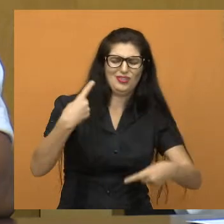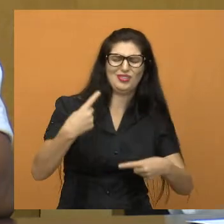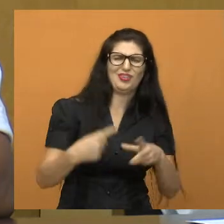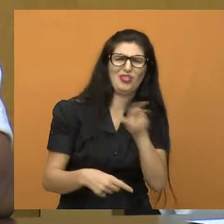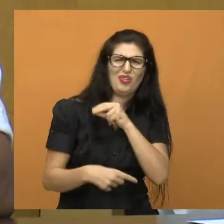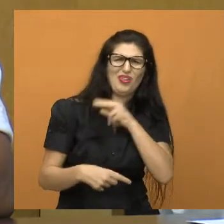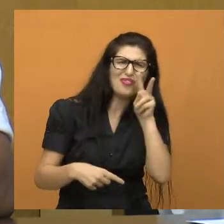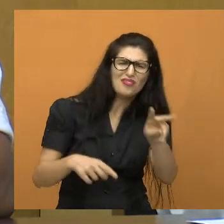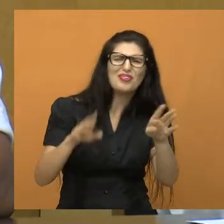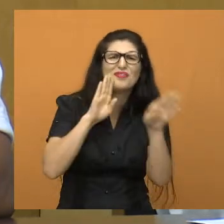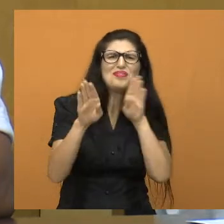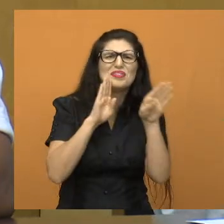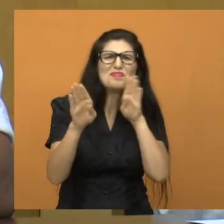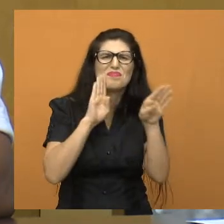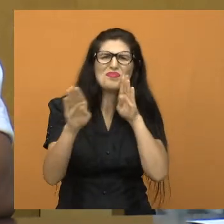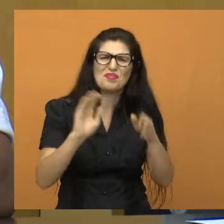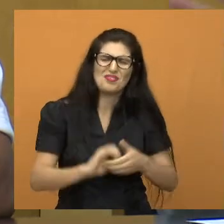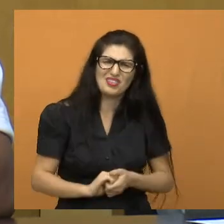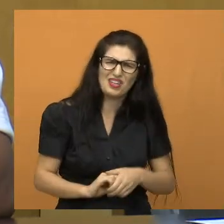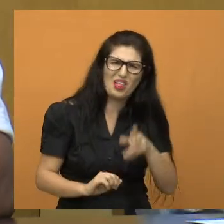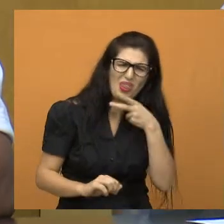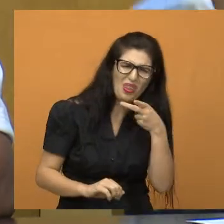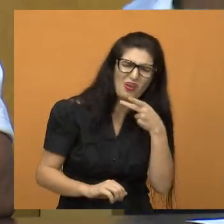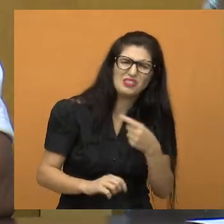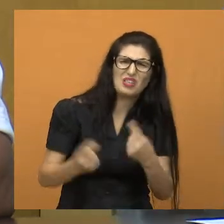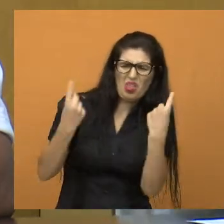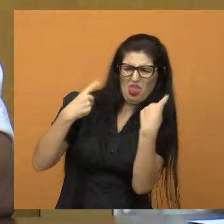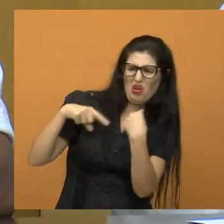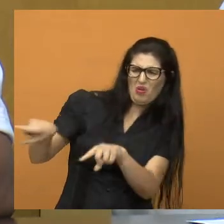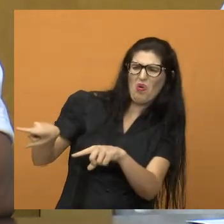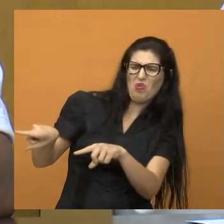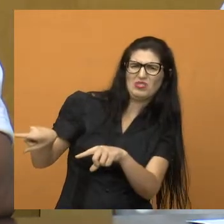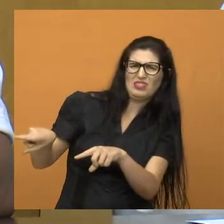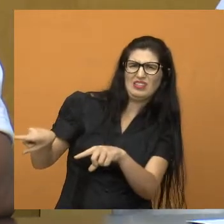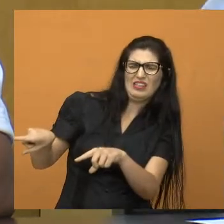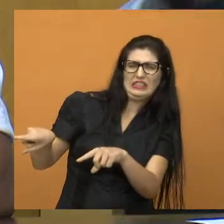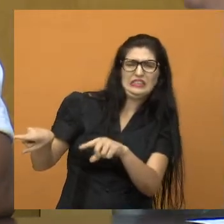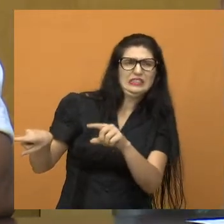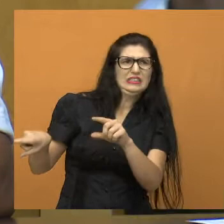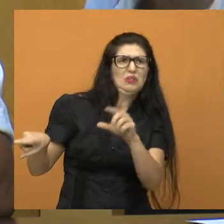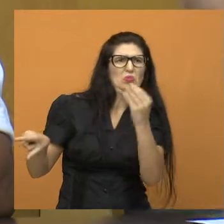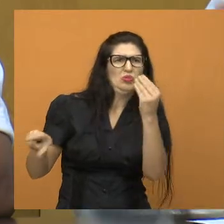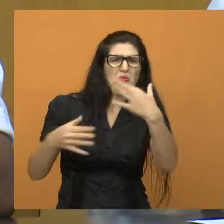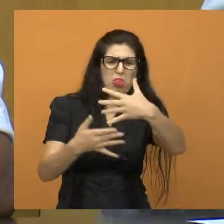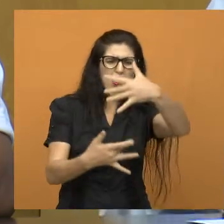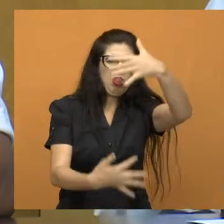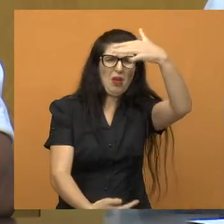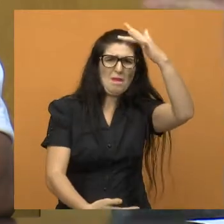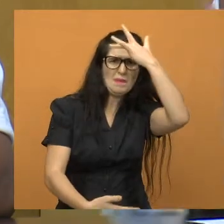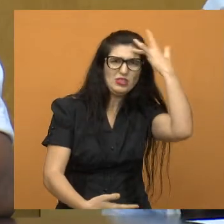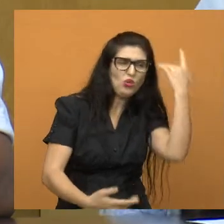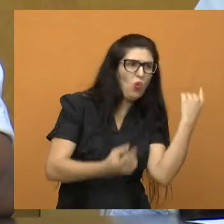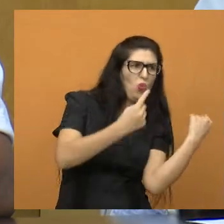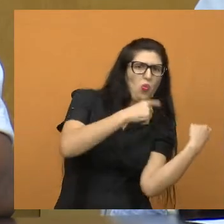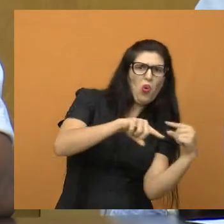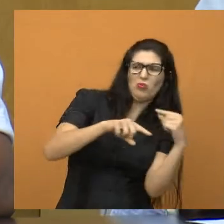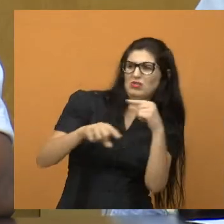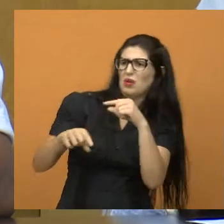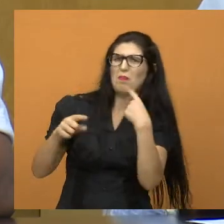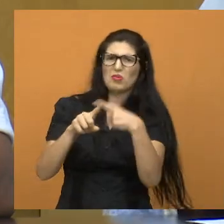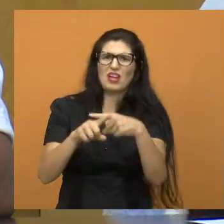estava assim, se eu falar que eu sou contra o coentro, pronto, já vai aparecer um monte de grupos contra o